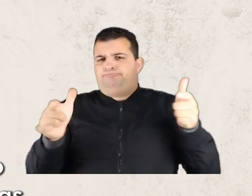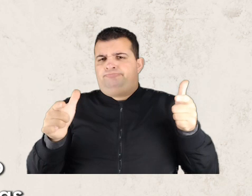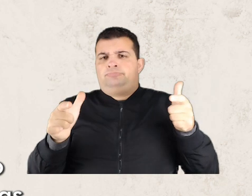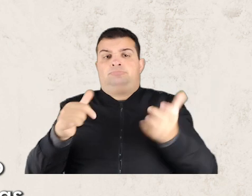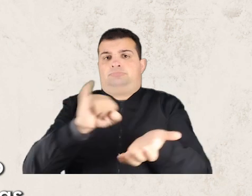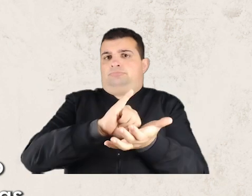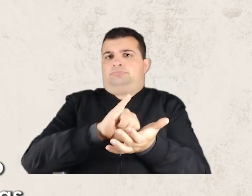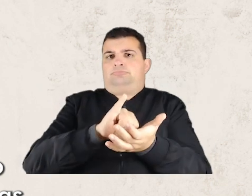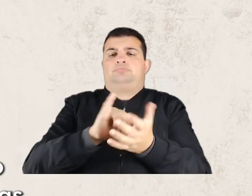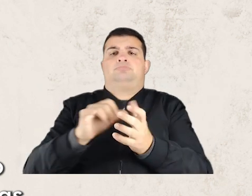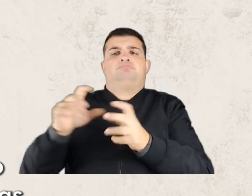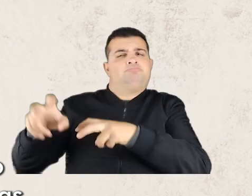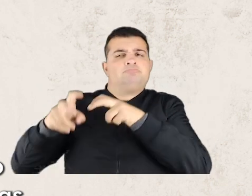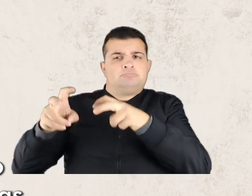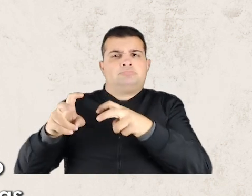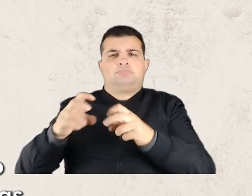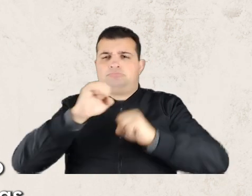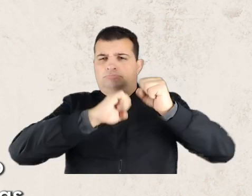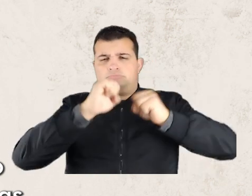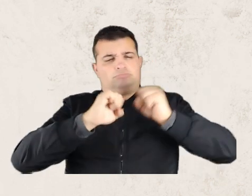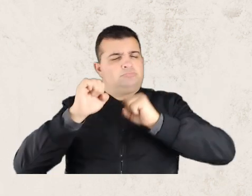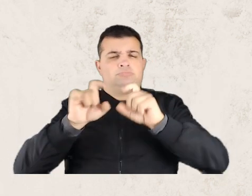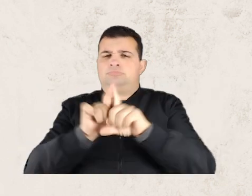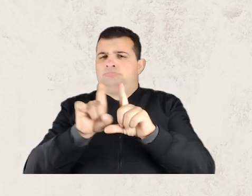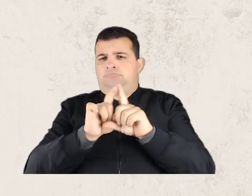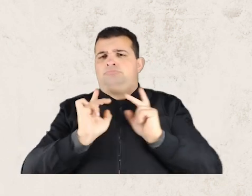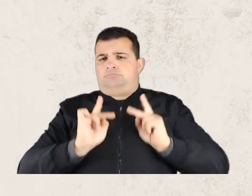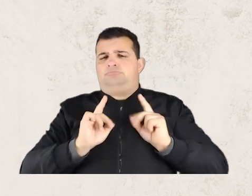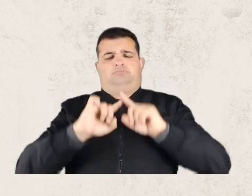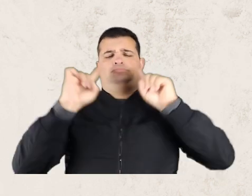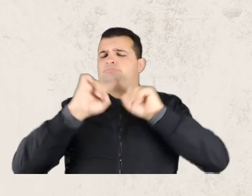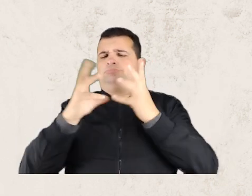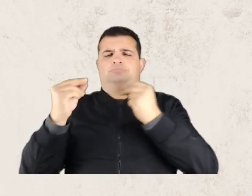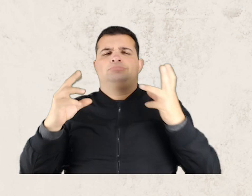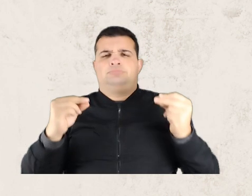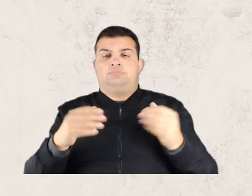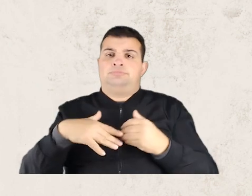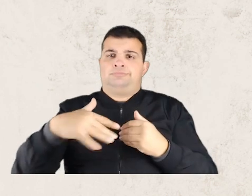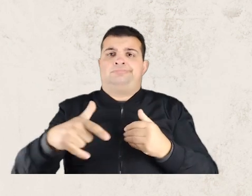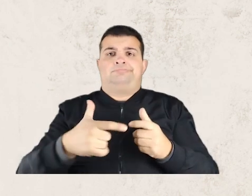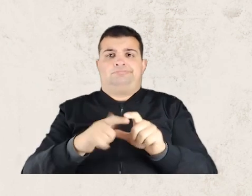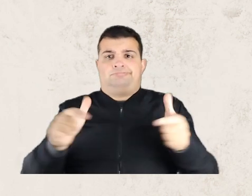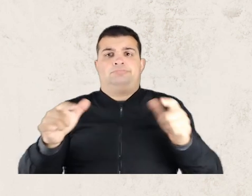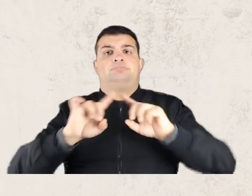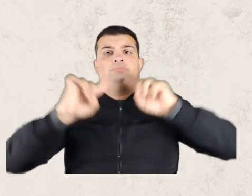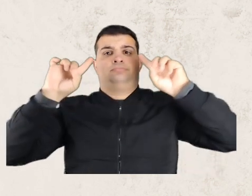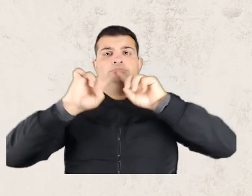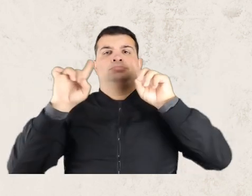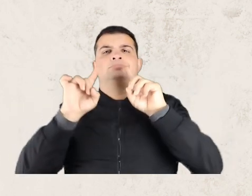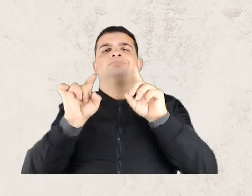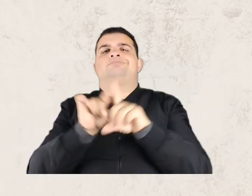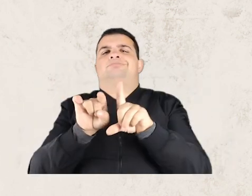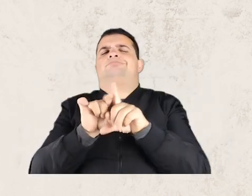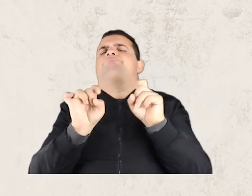sociais. Mas isso sem que se observasse grandes mudanças. O preconceito continuava gerando violência, a miséria aumentava no campo e nos